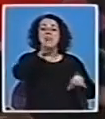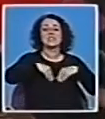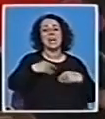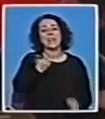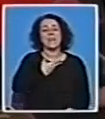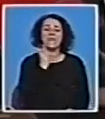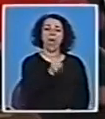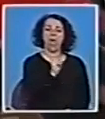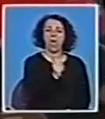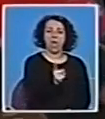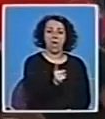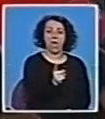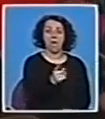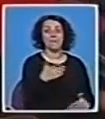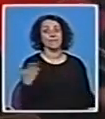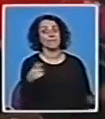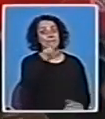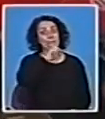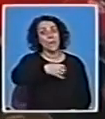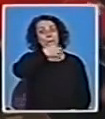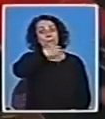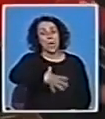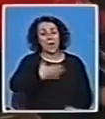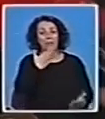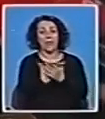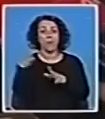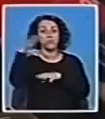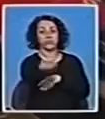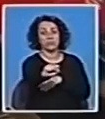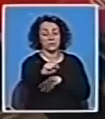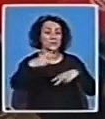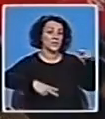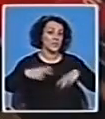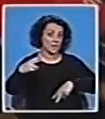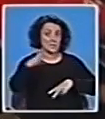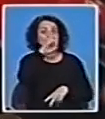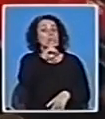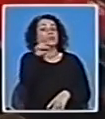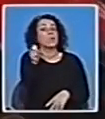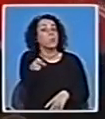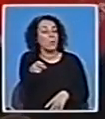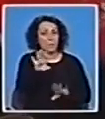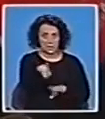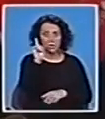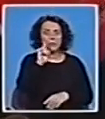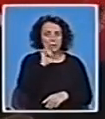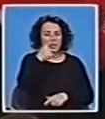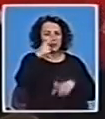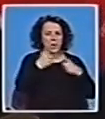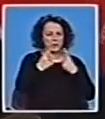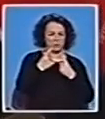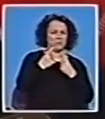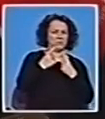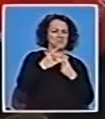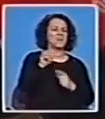dívida. Então podem estar a ser passíveis de reversão tributária. No caso de não responderem. Atenção, isto é importante, que as pessoas às vezes recebem isto e